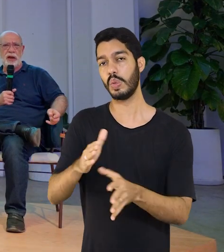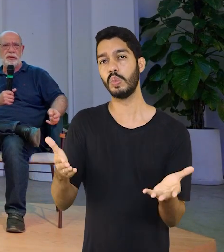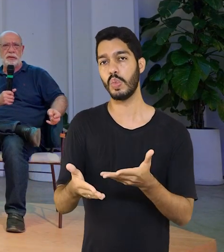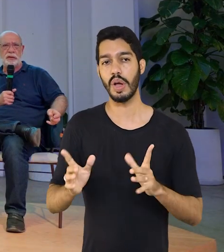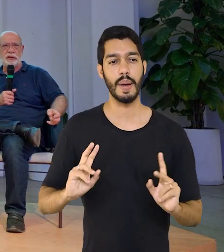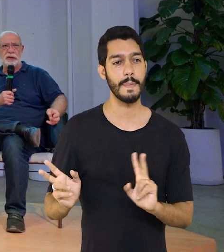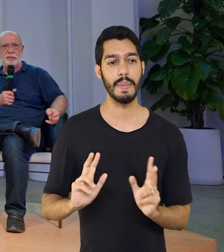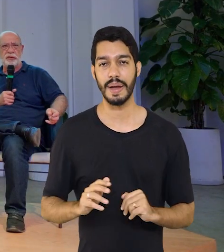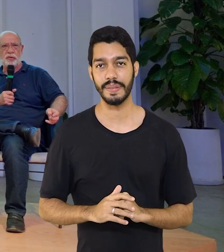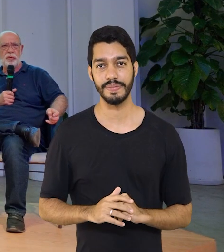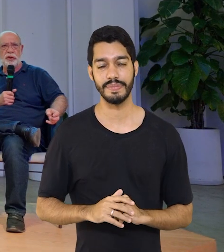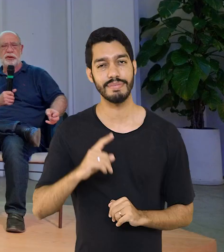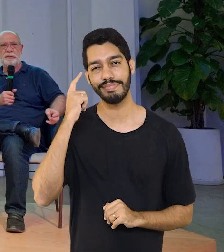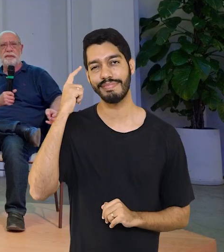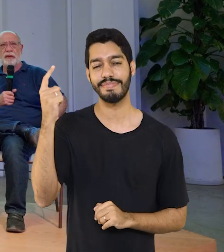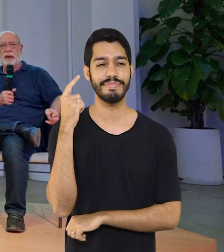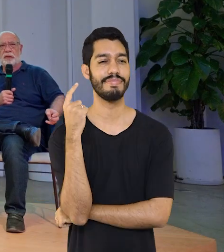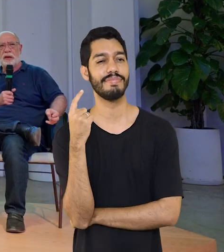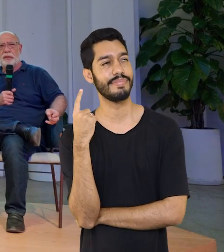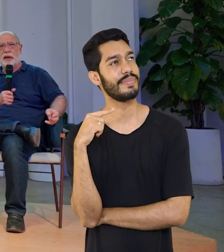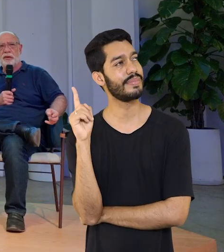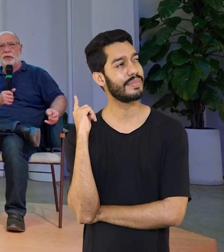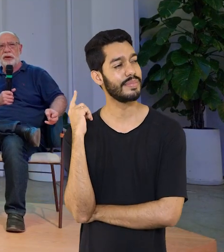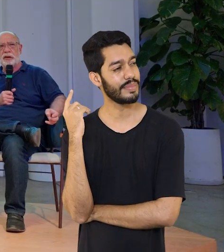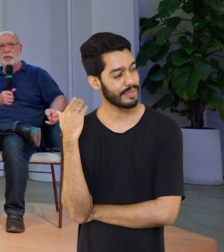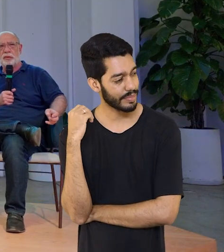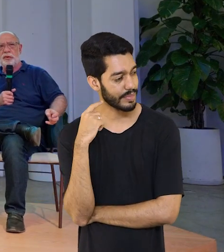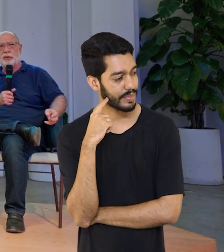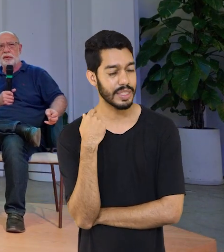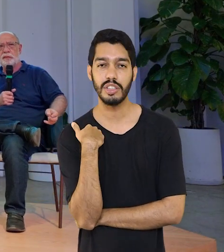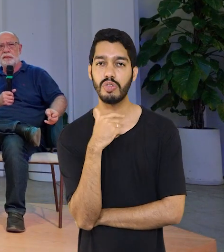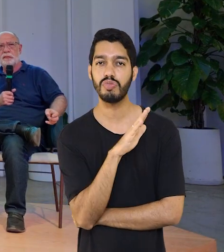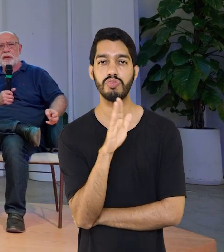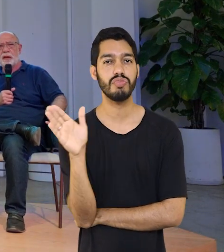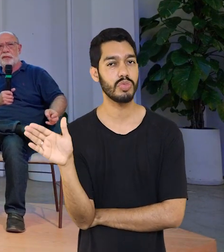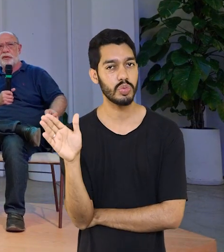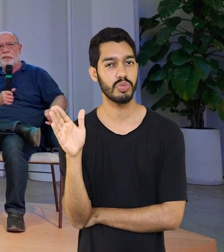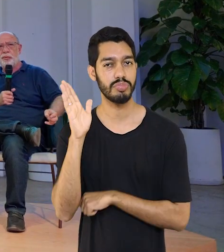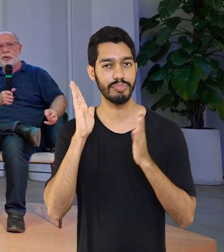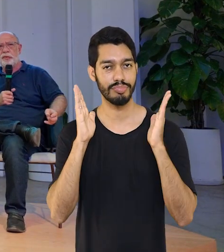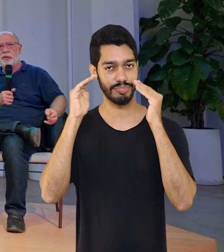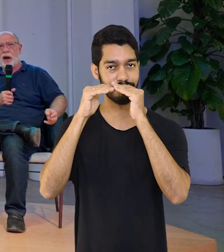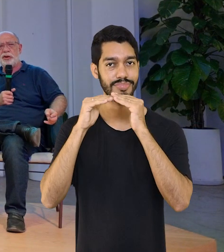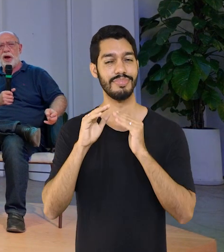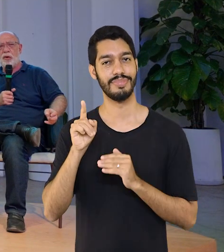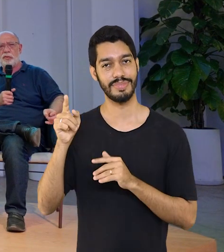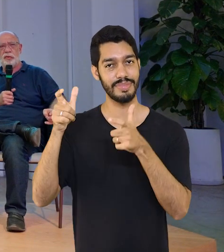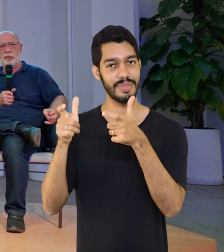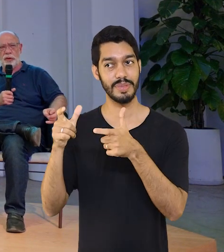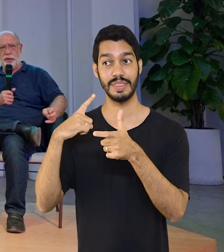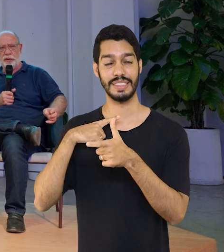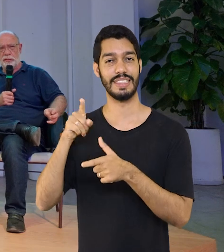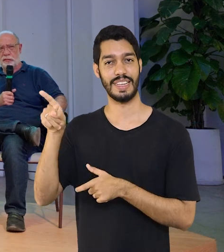pode tirar de tudo que a gente pensou hoje? Estou lembrando aqui um dia que, num domingo, eu fui à PUC e ouvi um